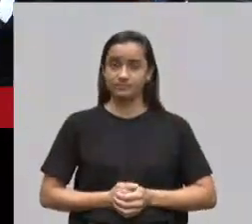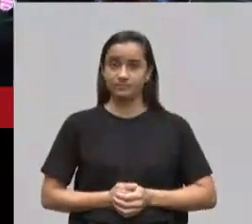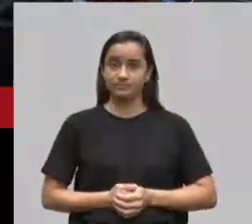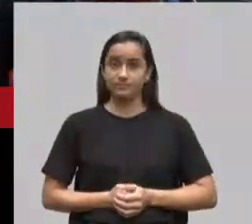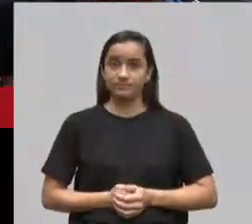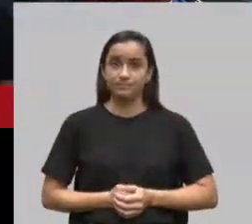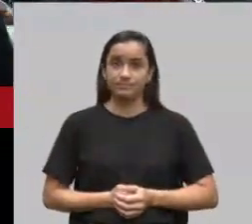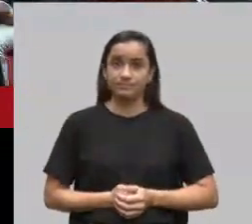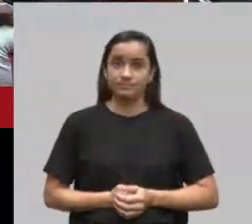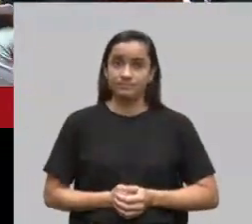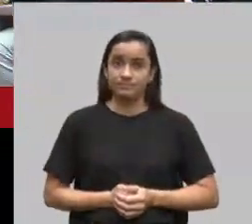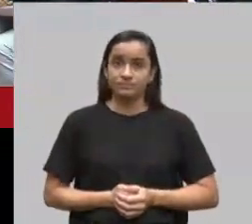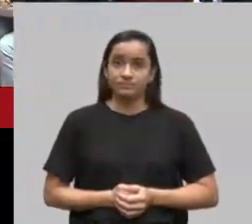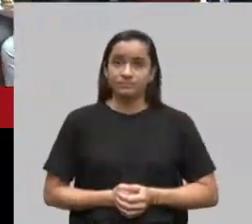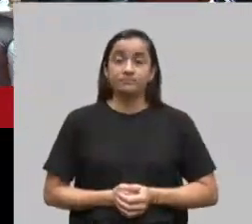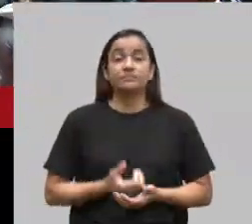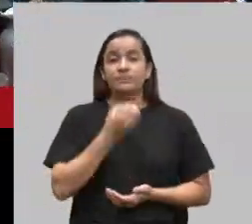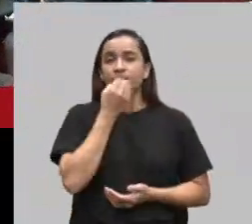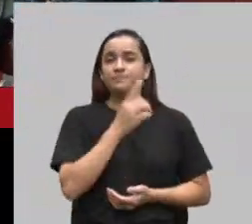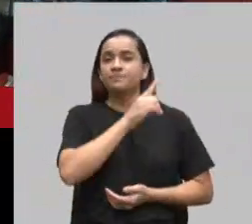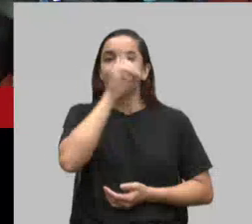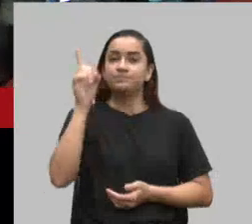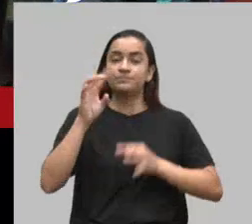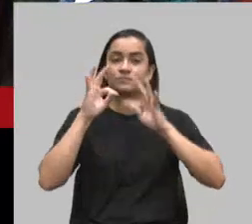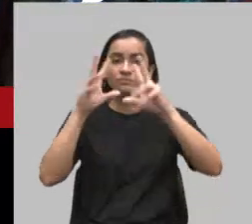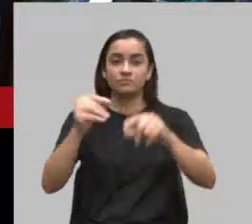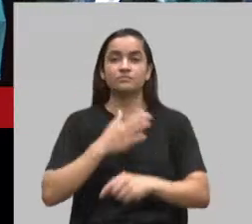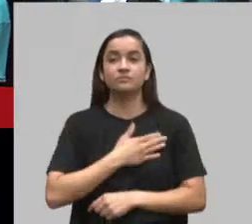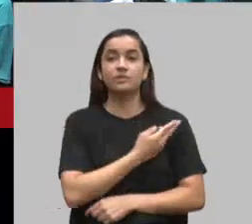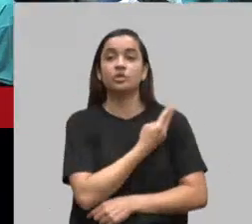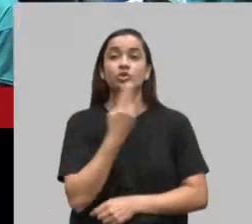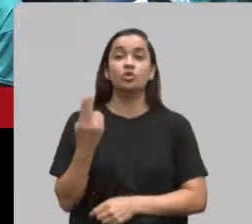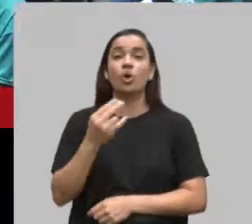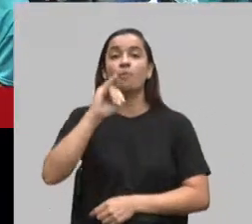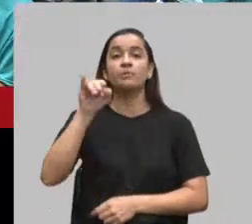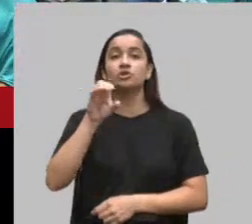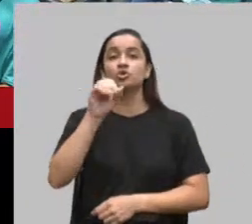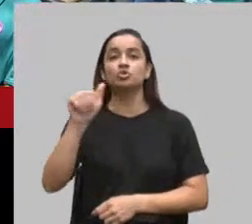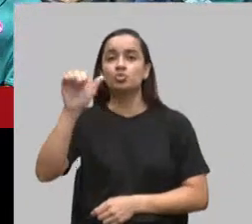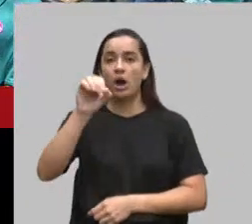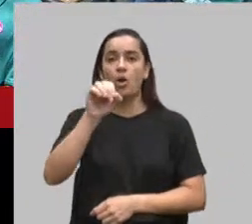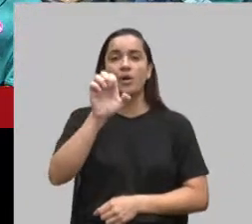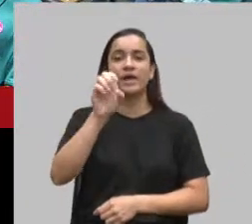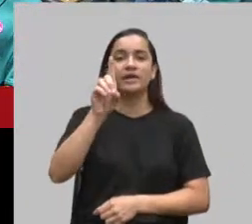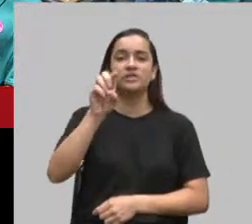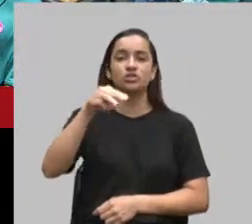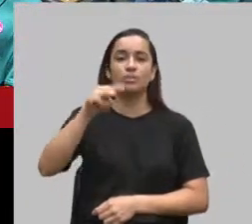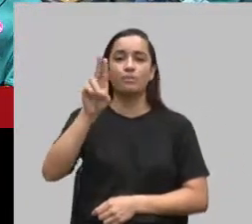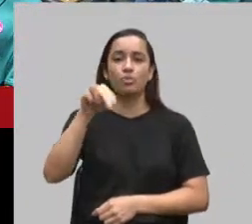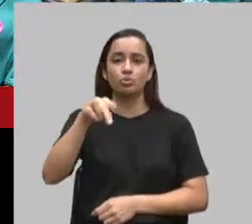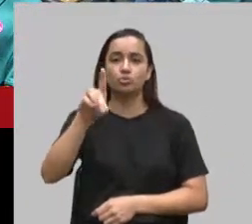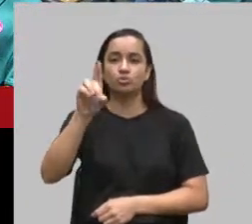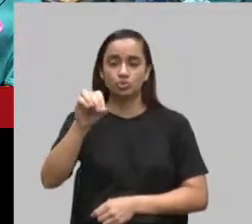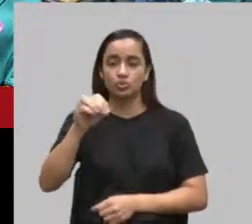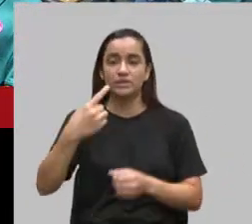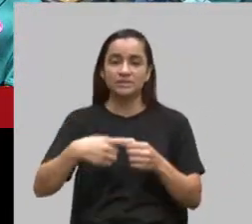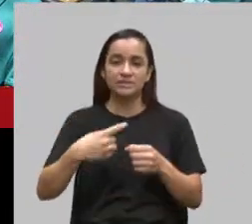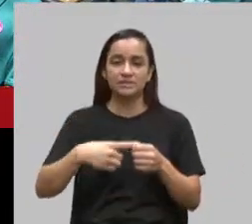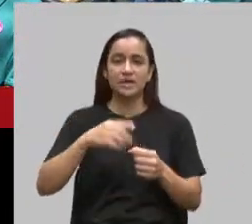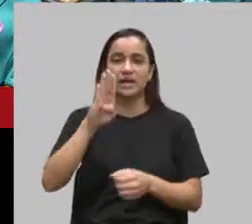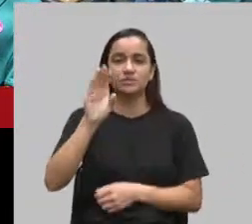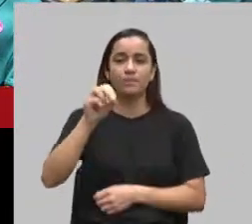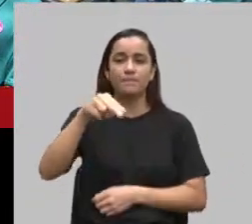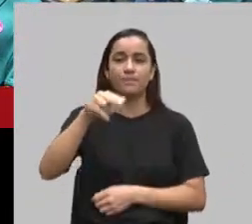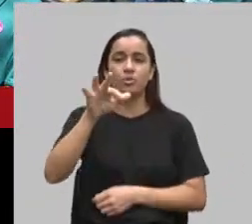falar bom dia a todos meu nome é João Edmundo sou de Bonfinópolis de Minas região Noroeste do